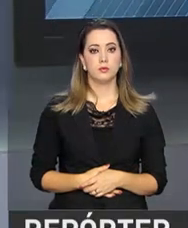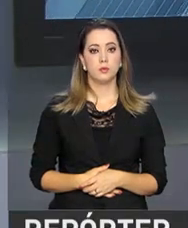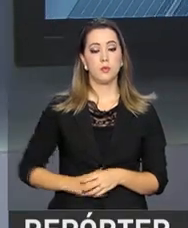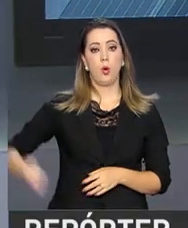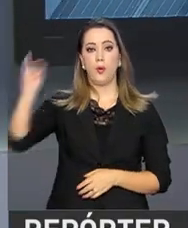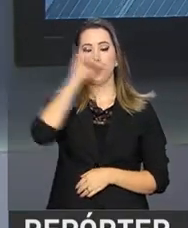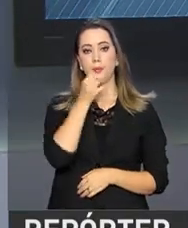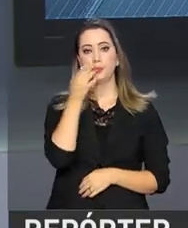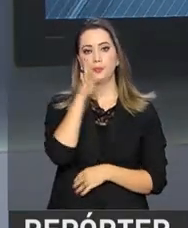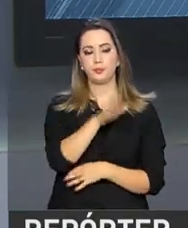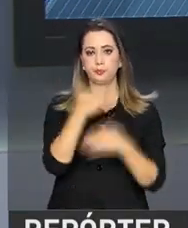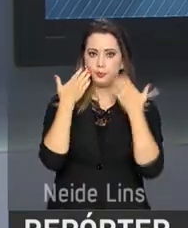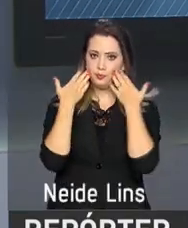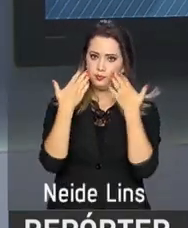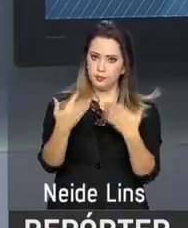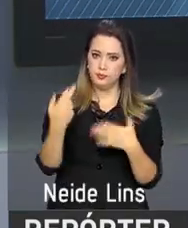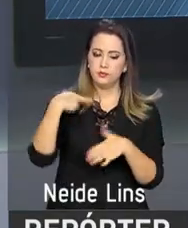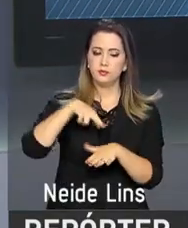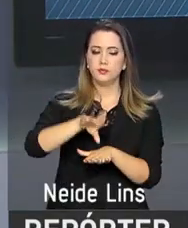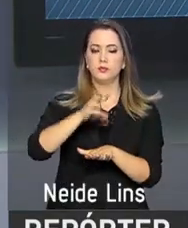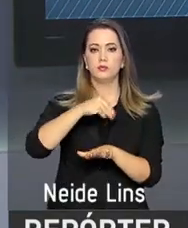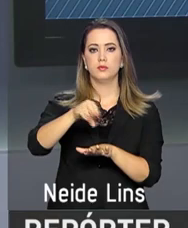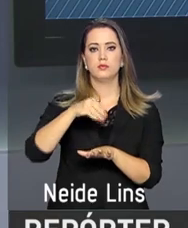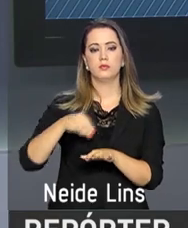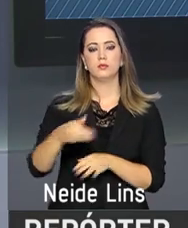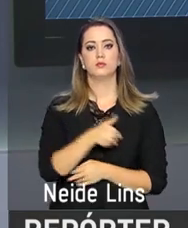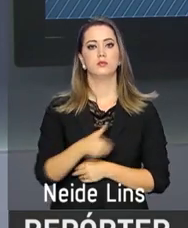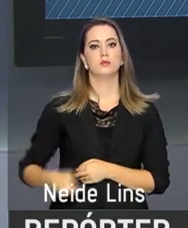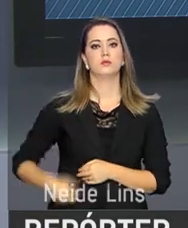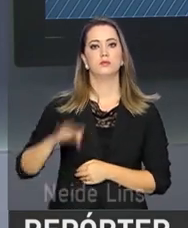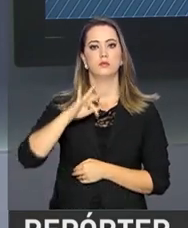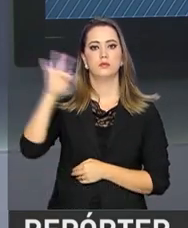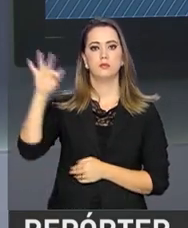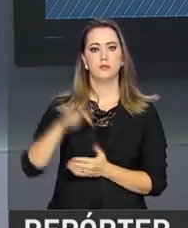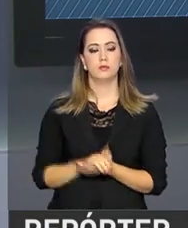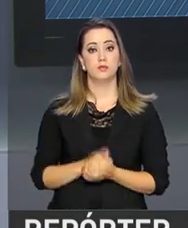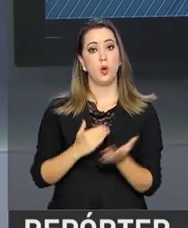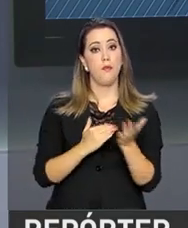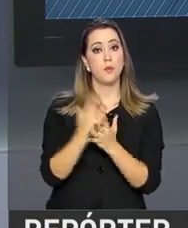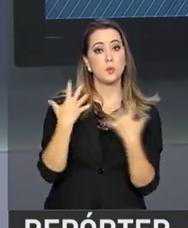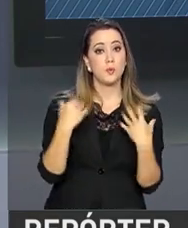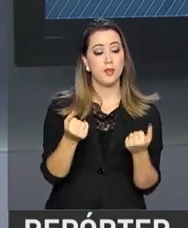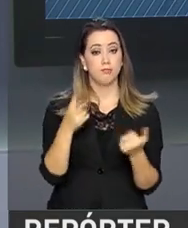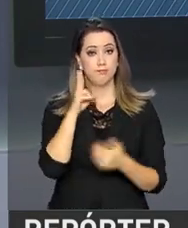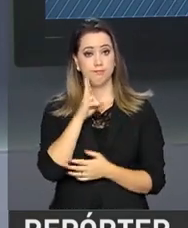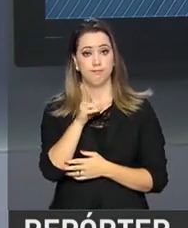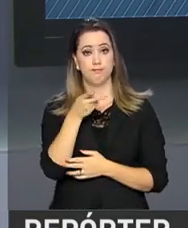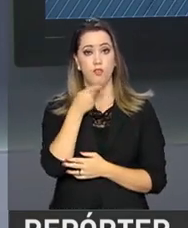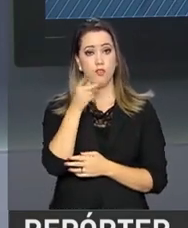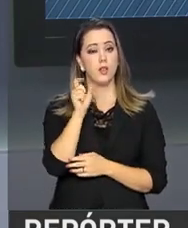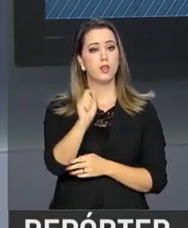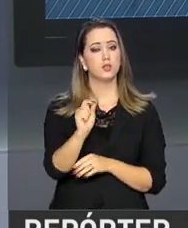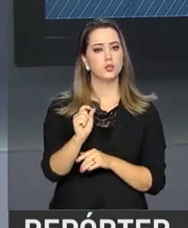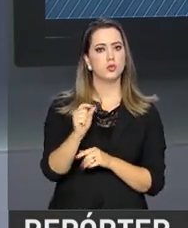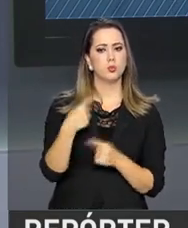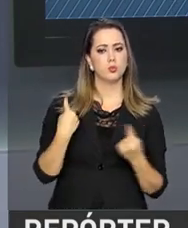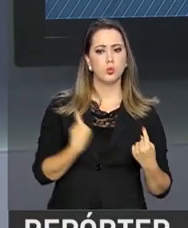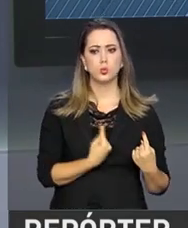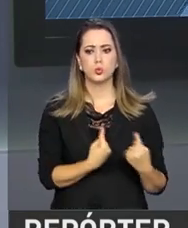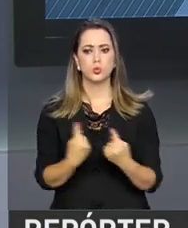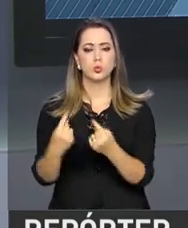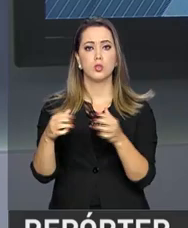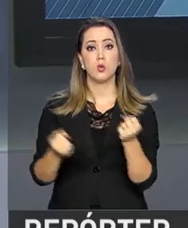Olá, boa tarde. No ar o Repórter NBR com as notícias do governo federal. E a gente começa esta edição falando sobre a movimentação